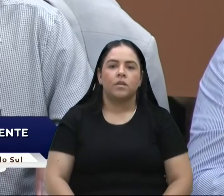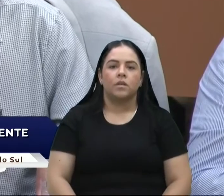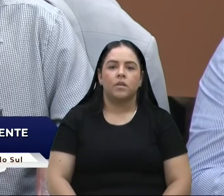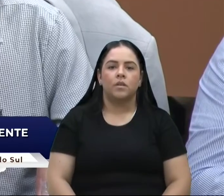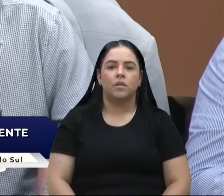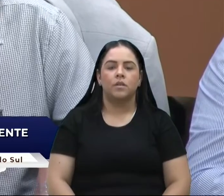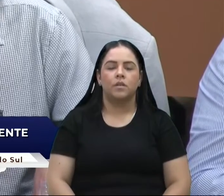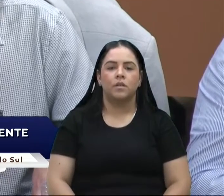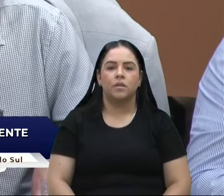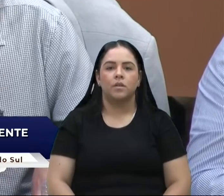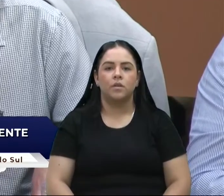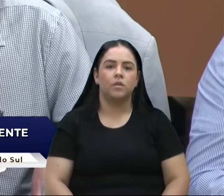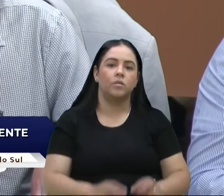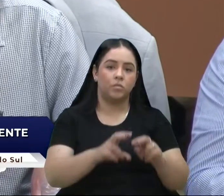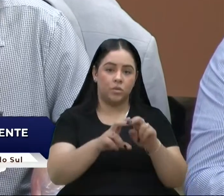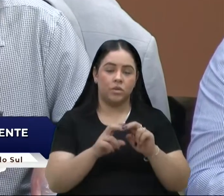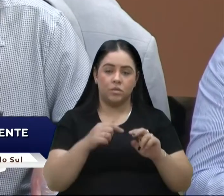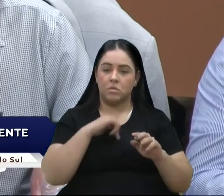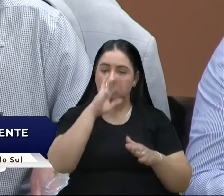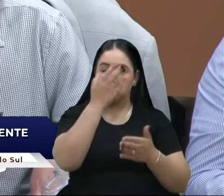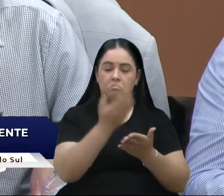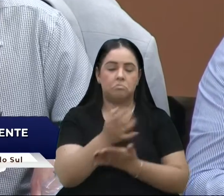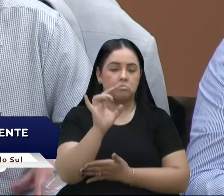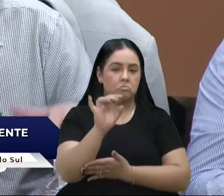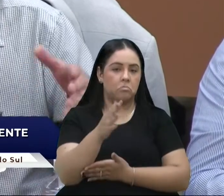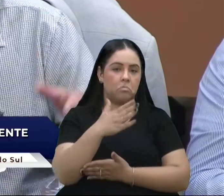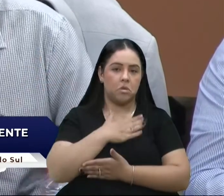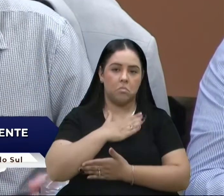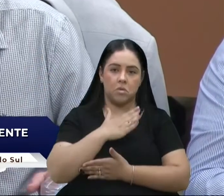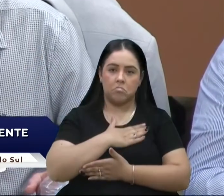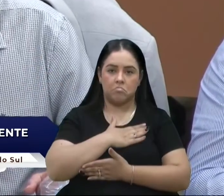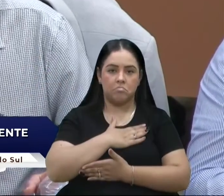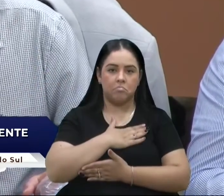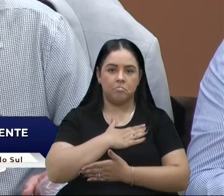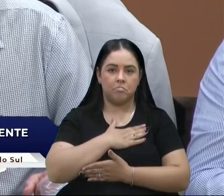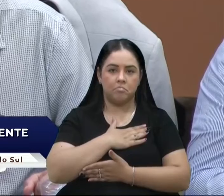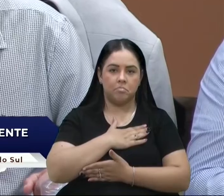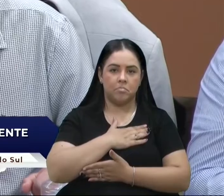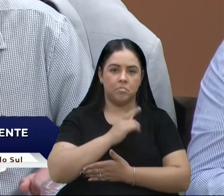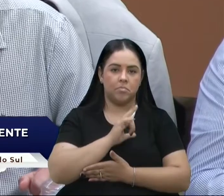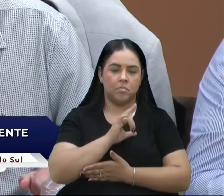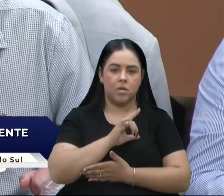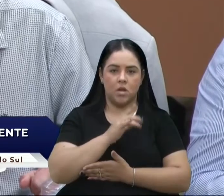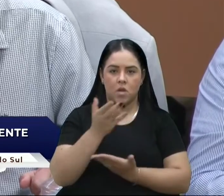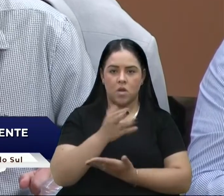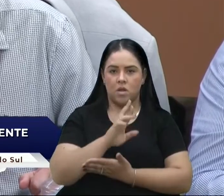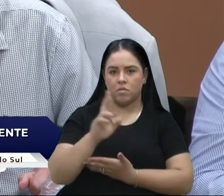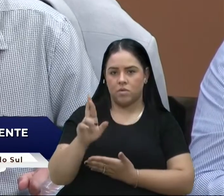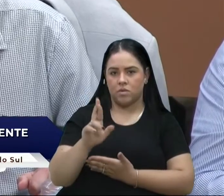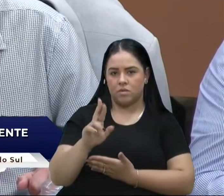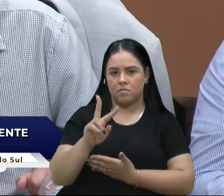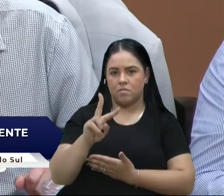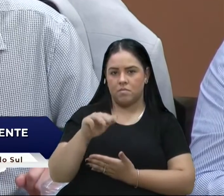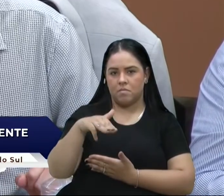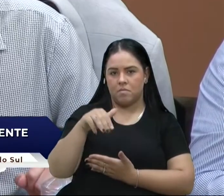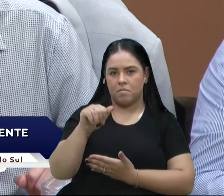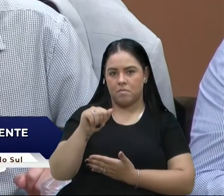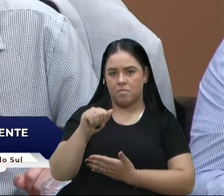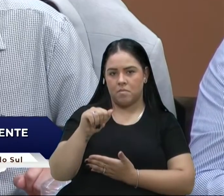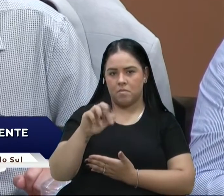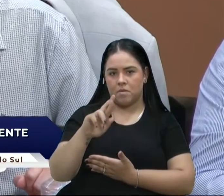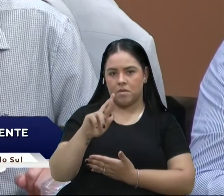Então, eu creio que da minha parte seria isso, passar as demais respostas para a Margit, que é a nossa coordenadora do